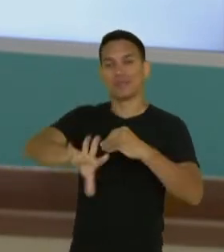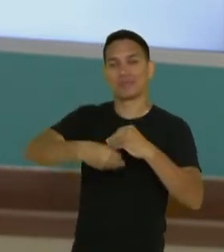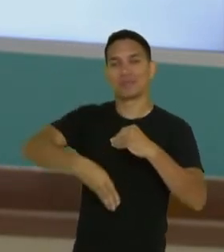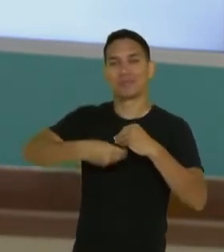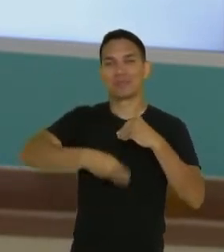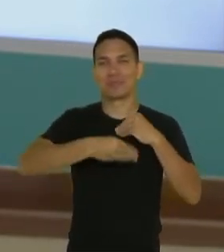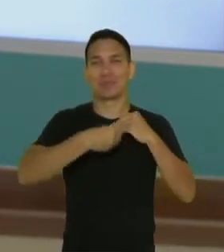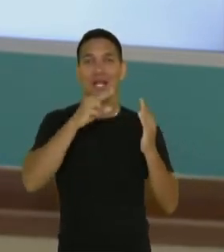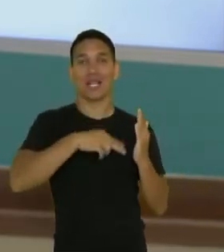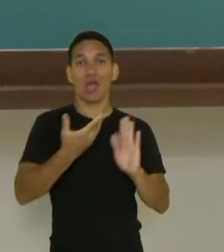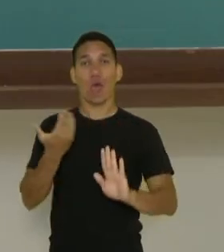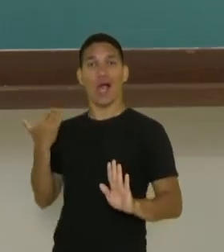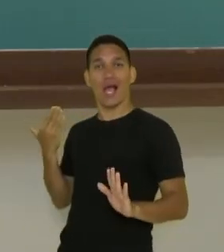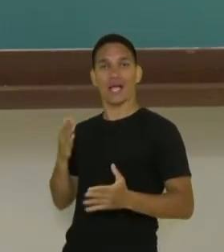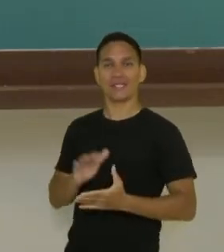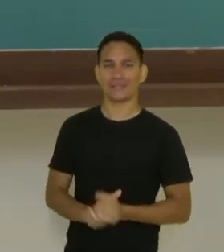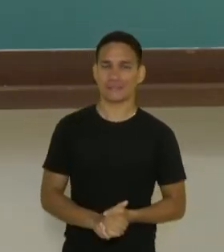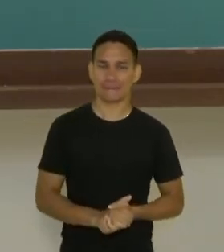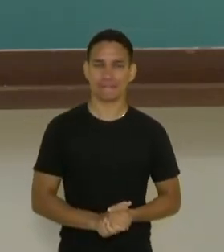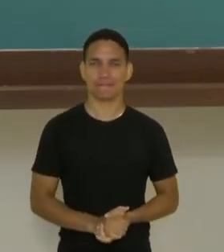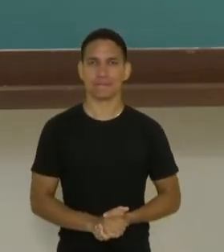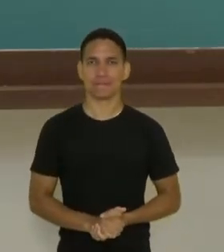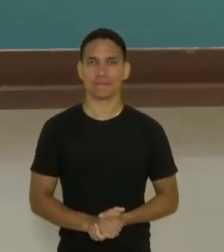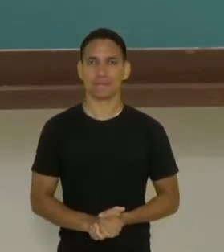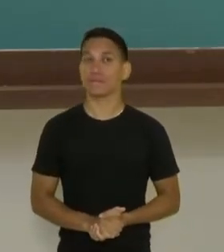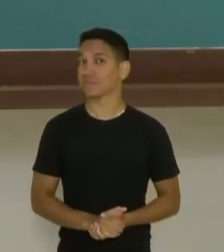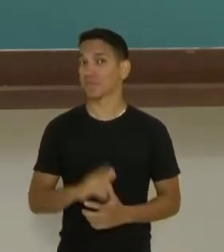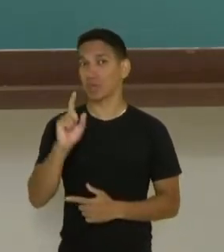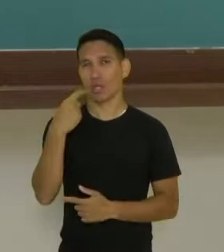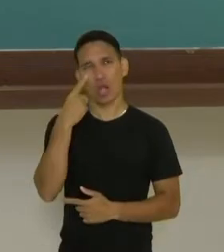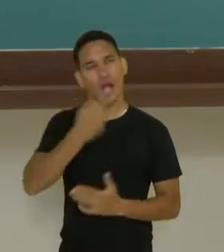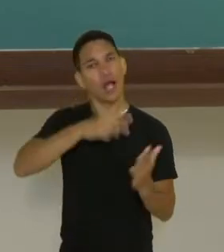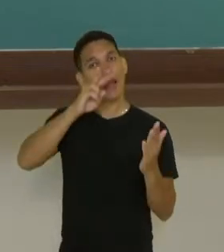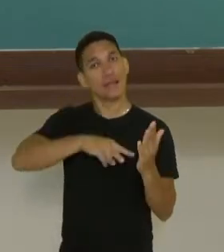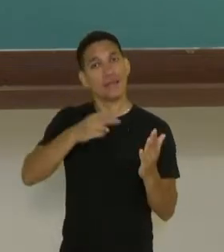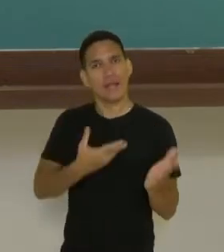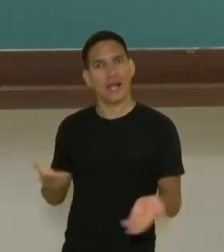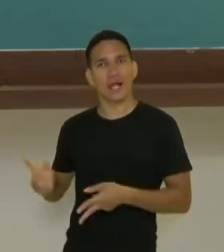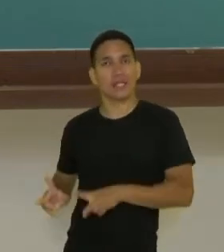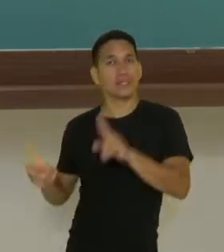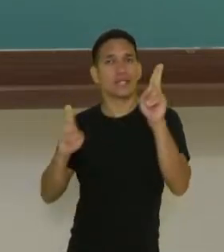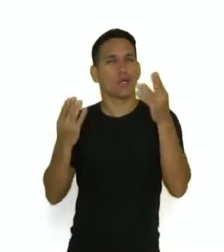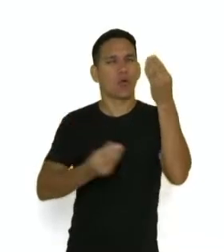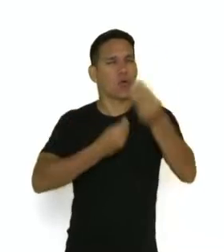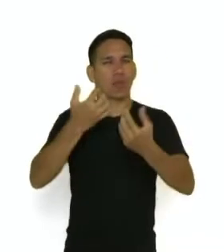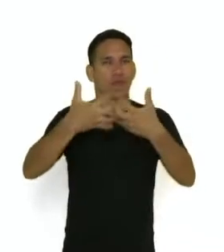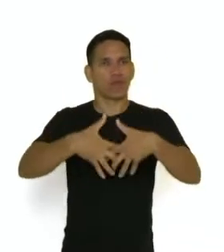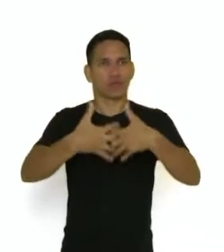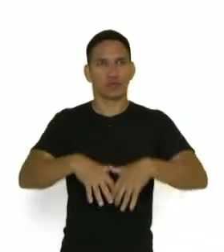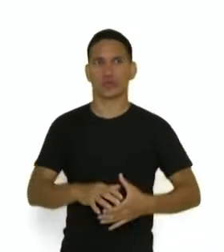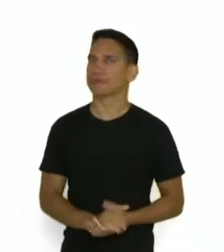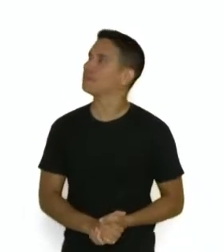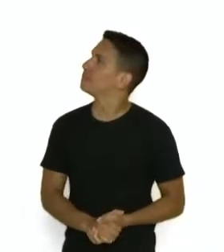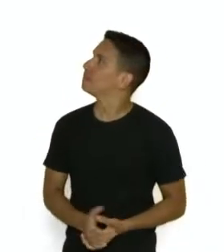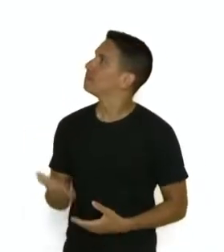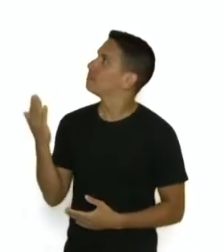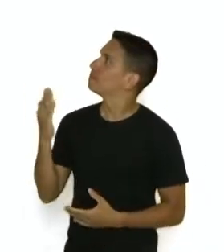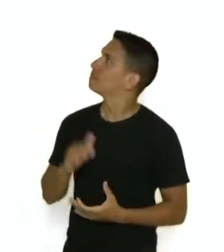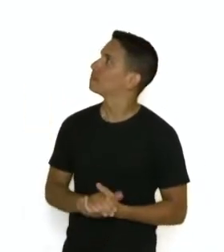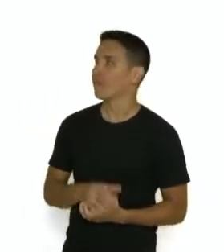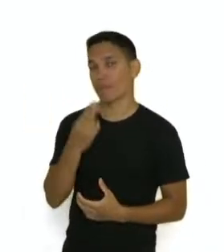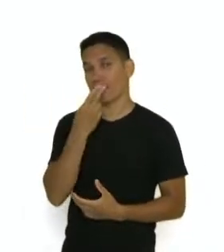leram anteriormente. Vamos ler esse texto então e ver como isso acontece? Carta do